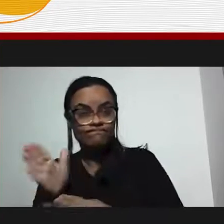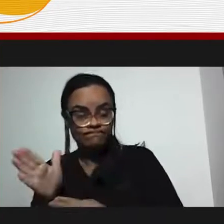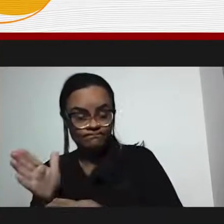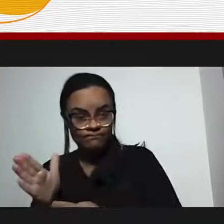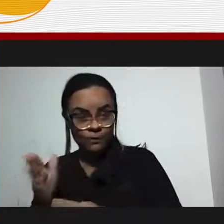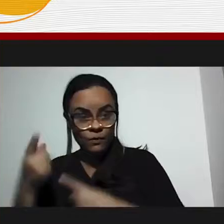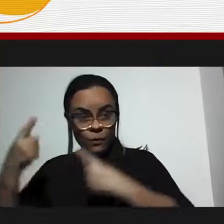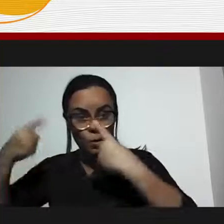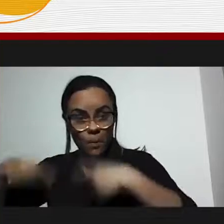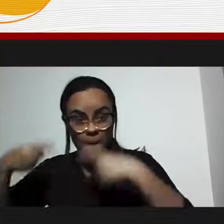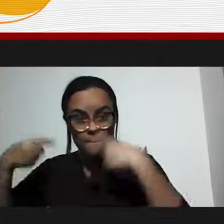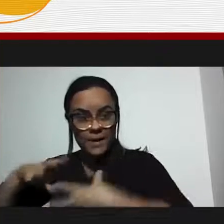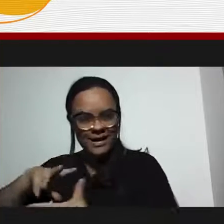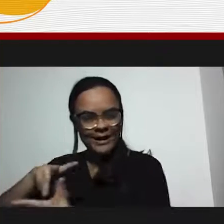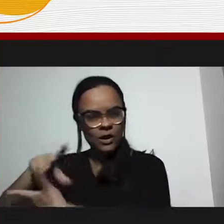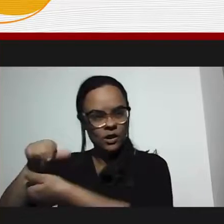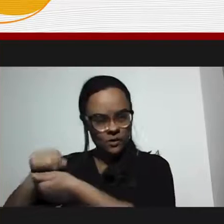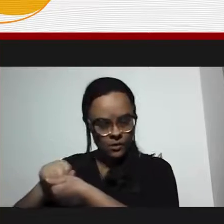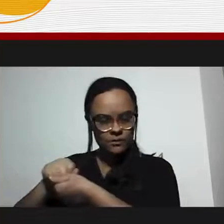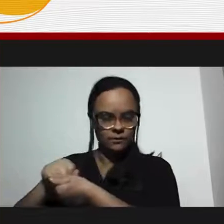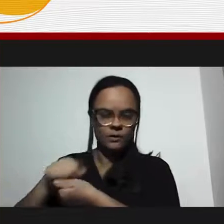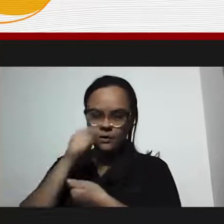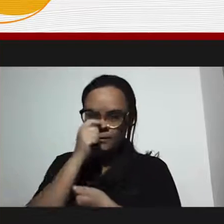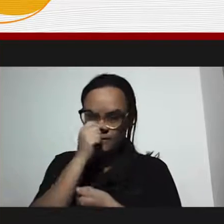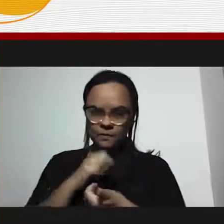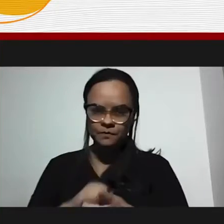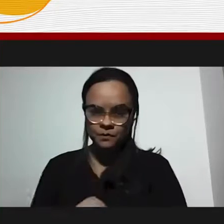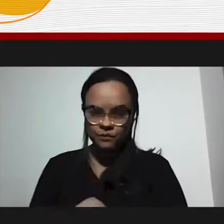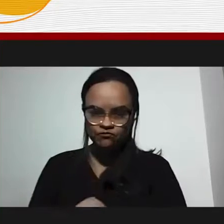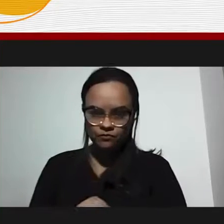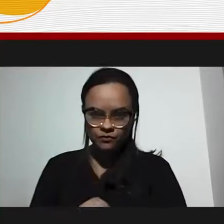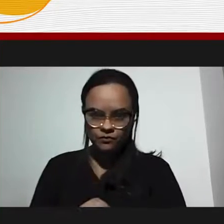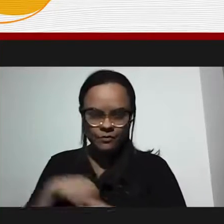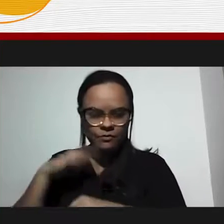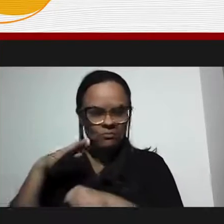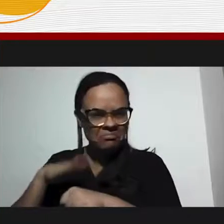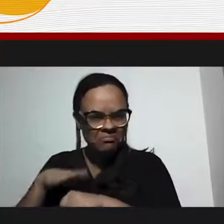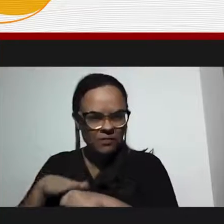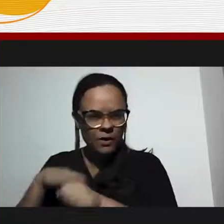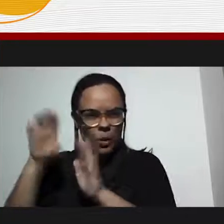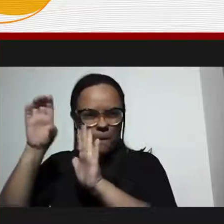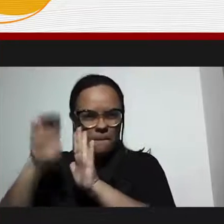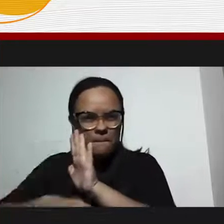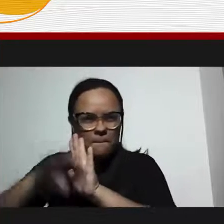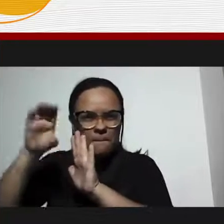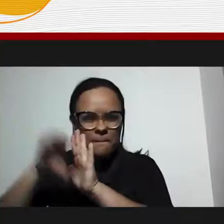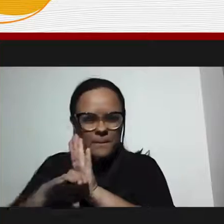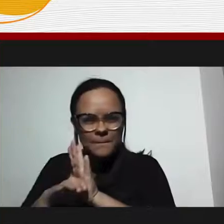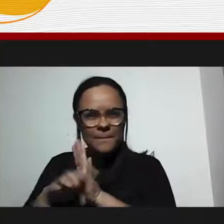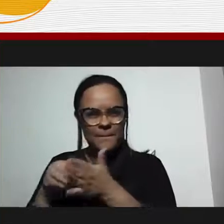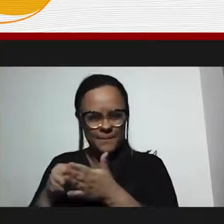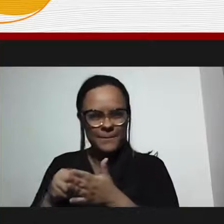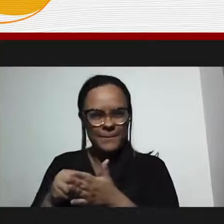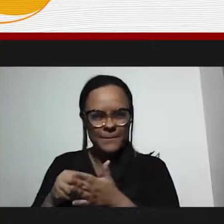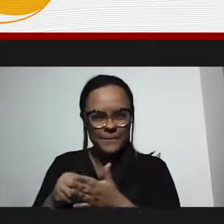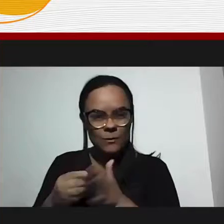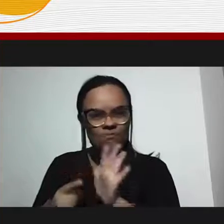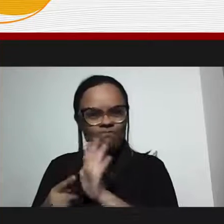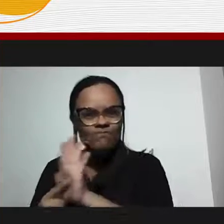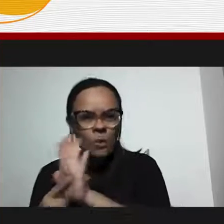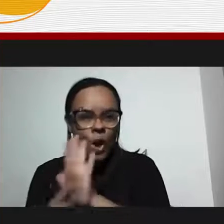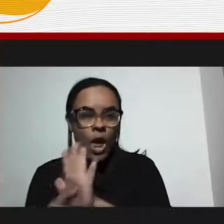campeonatos internacionais, principalmente, eu fazia meu currículo, né? Colocava uma breve